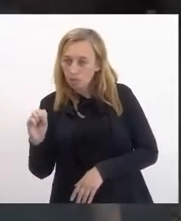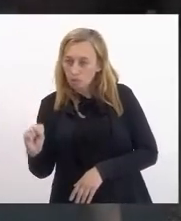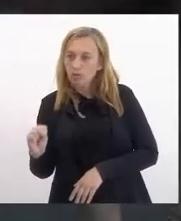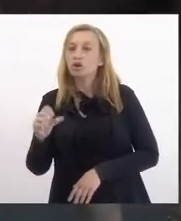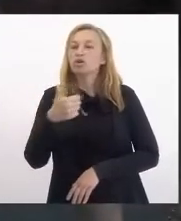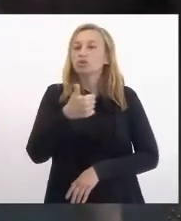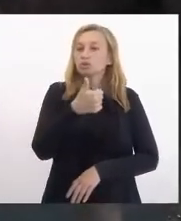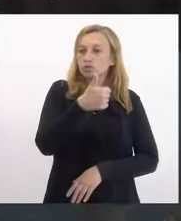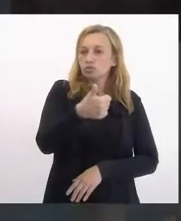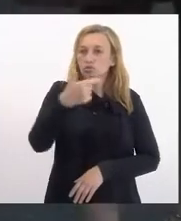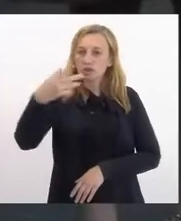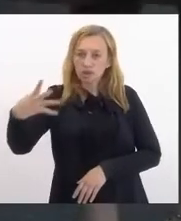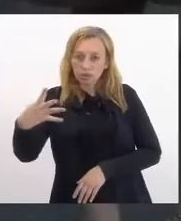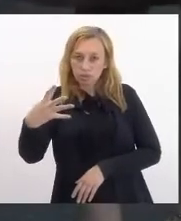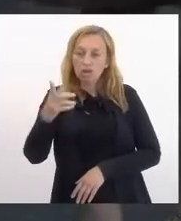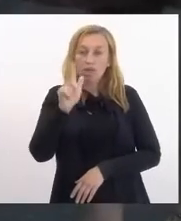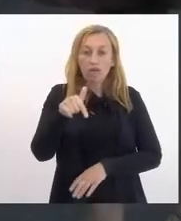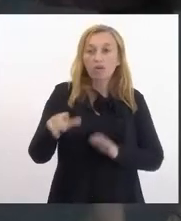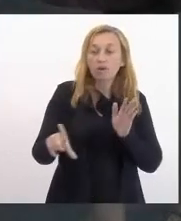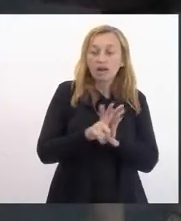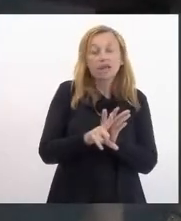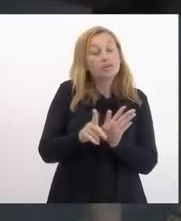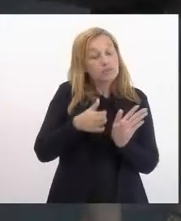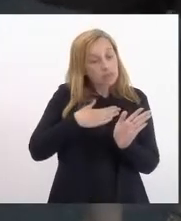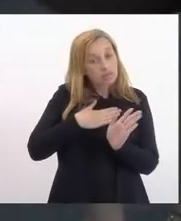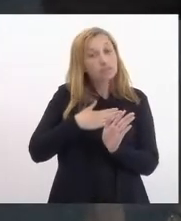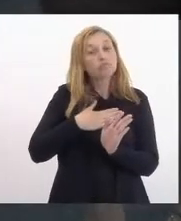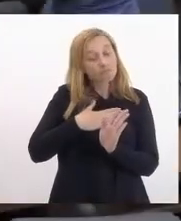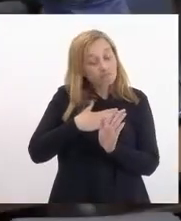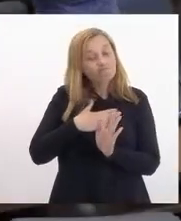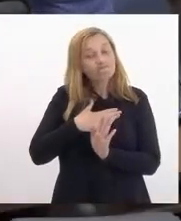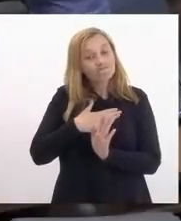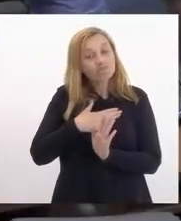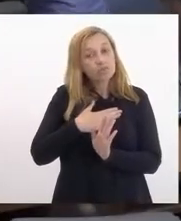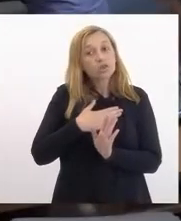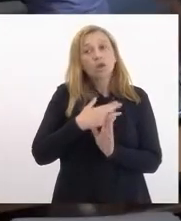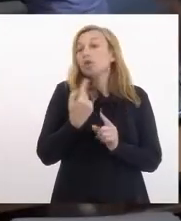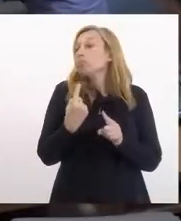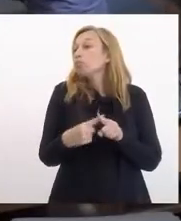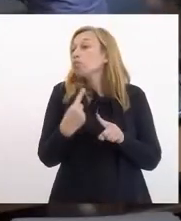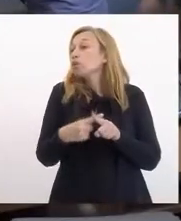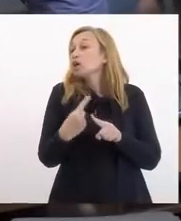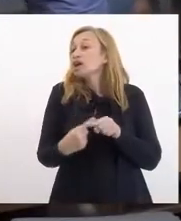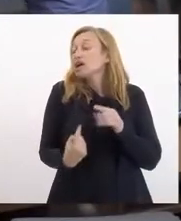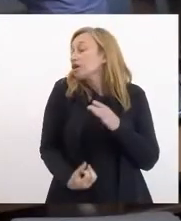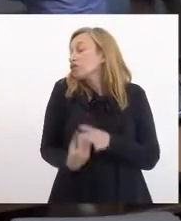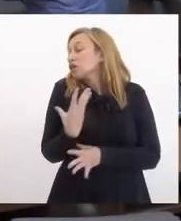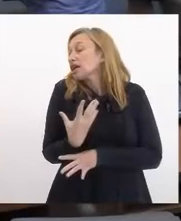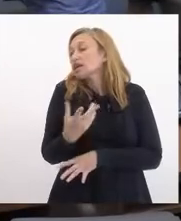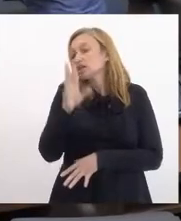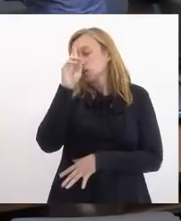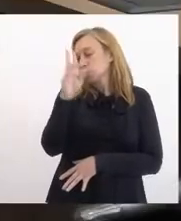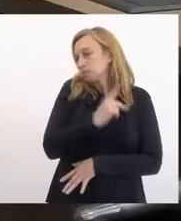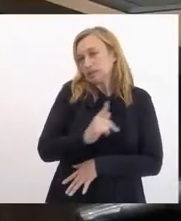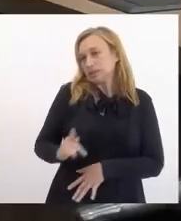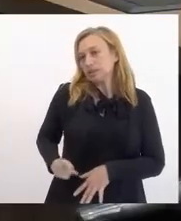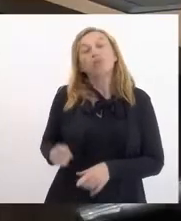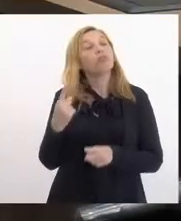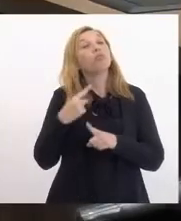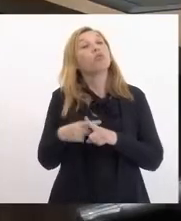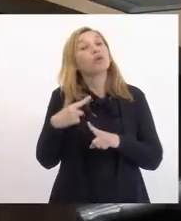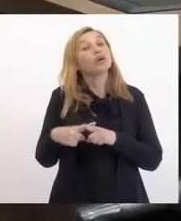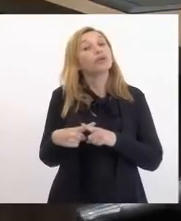2014, é uma lei de minha autoria. E por que que ela nasceu, senhora presidente? Porque